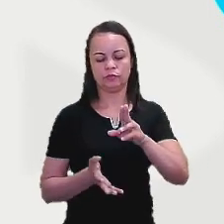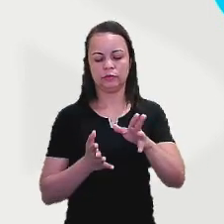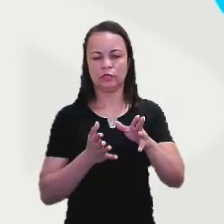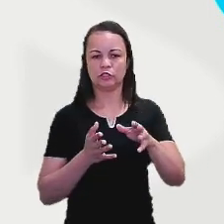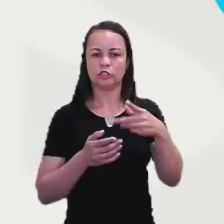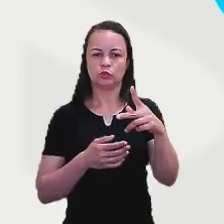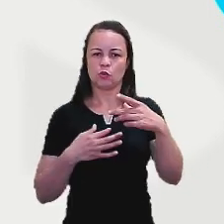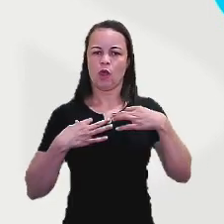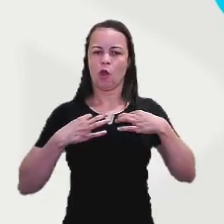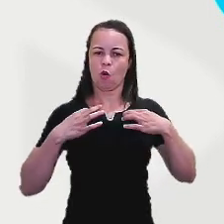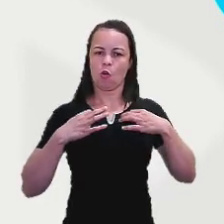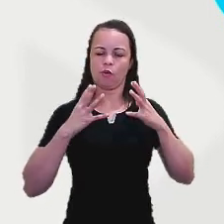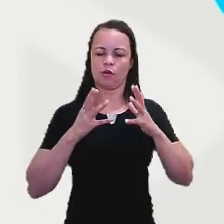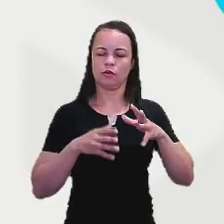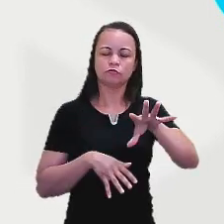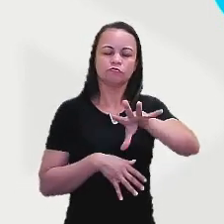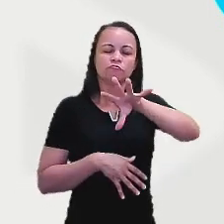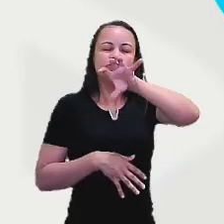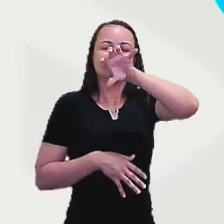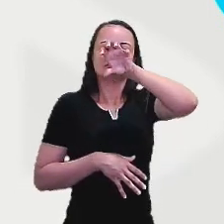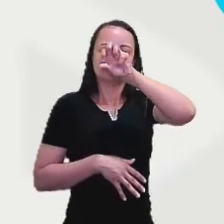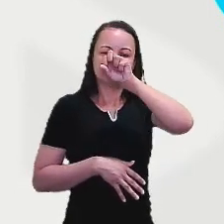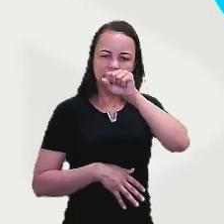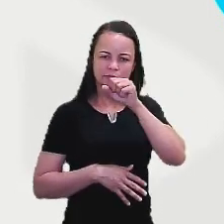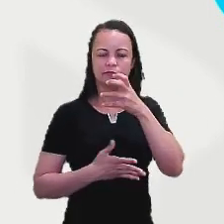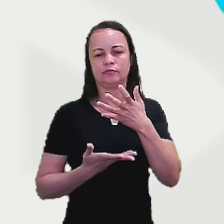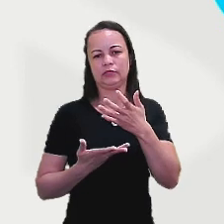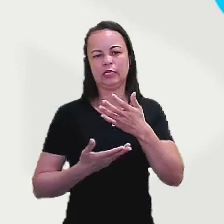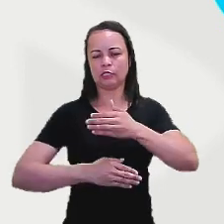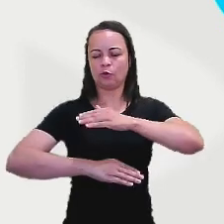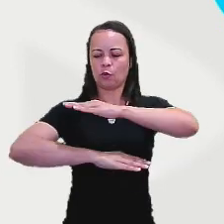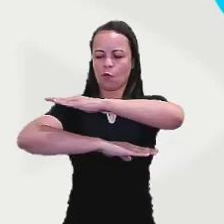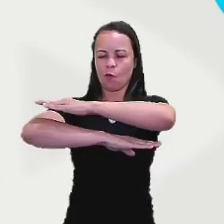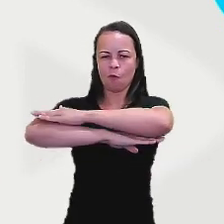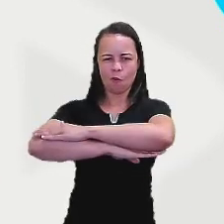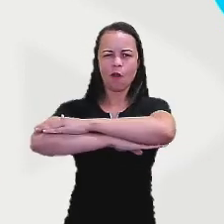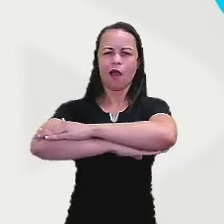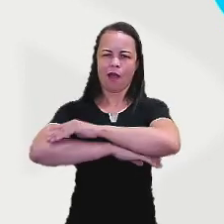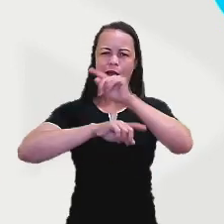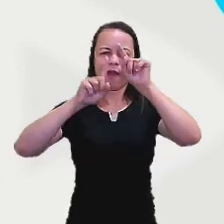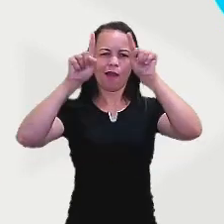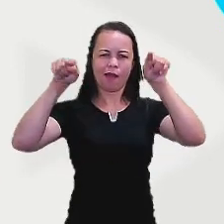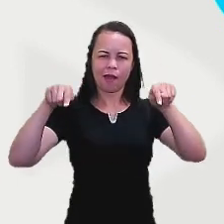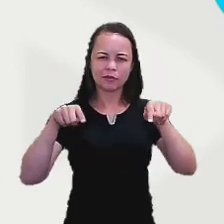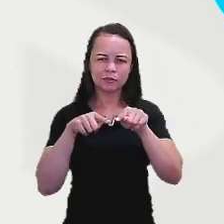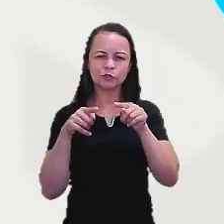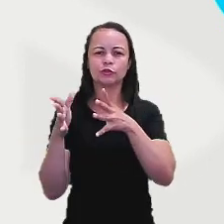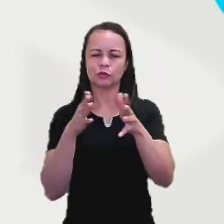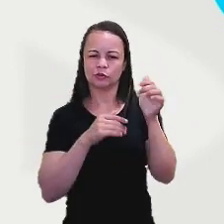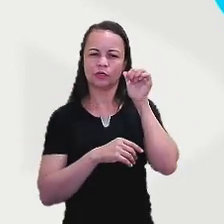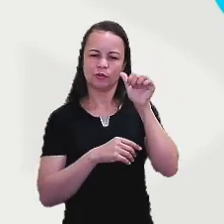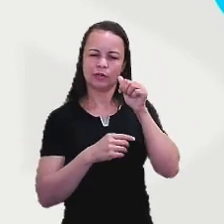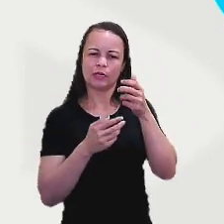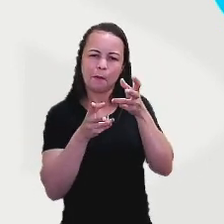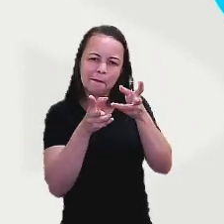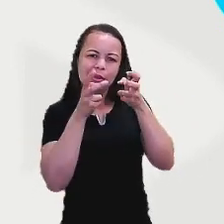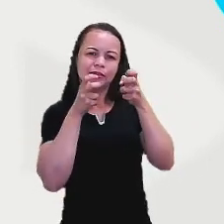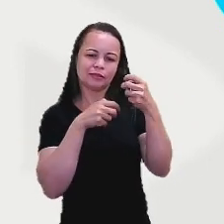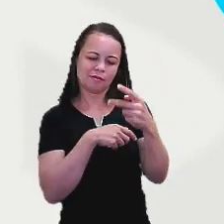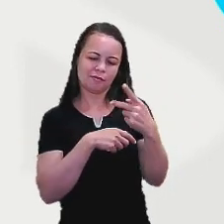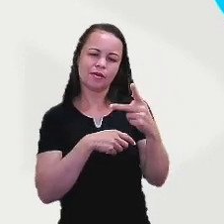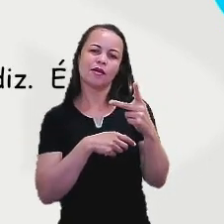Então, quem conhece aquele mesmo quadro lá, né, da Mona Lisa, vai perceber aí essa alusão.